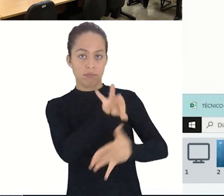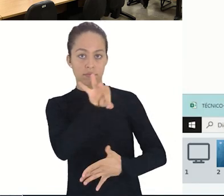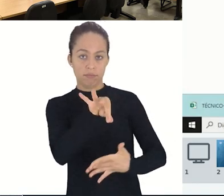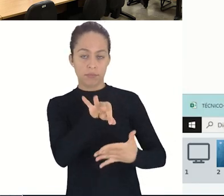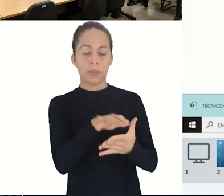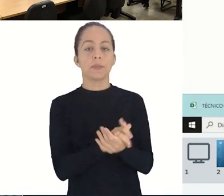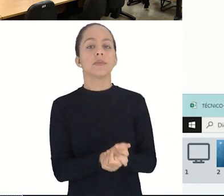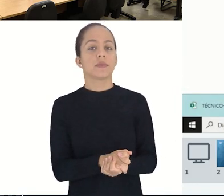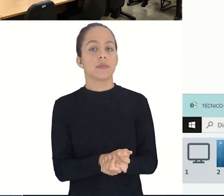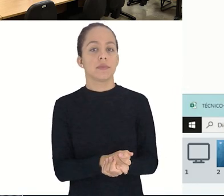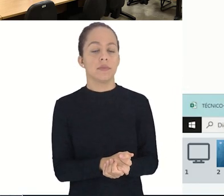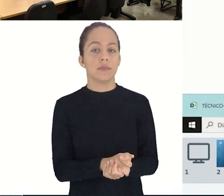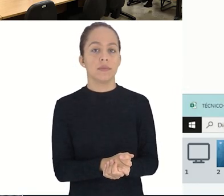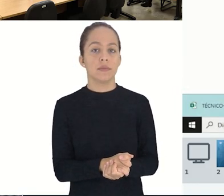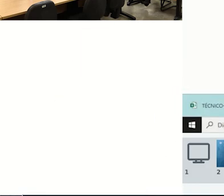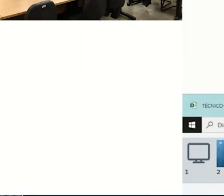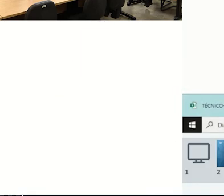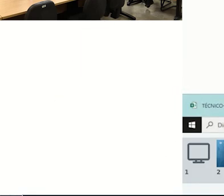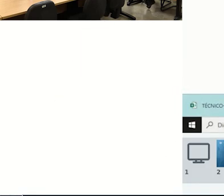Vamos realizar o sorteio.